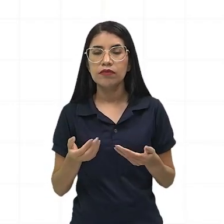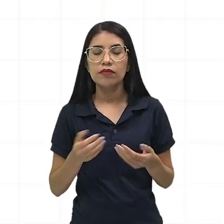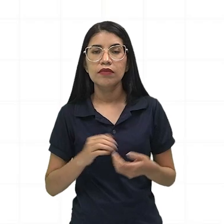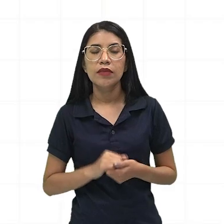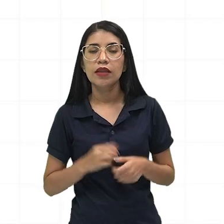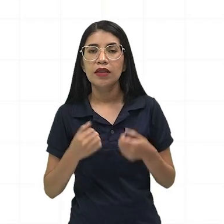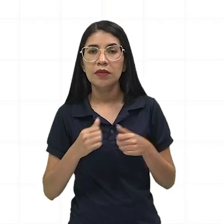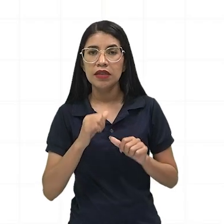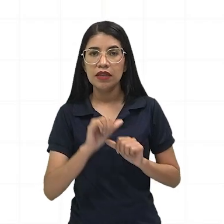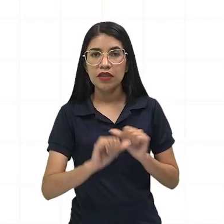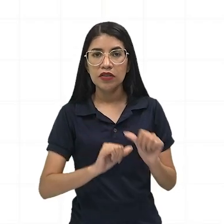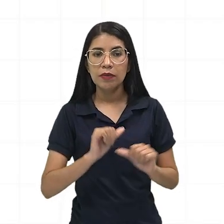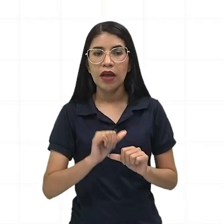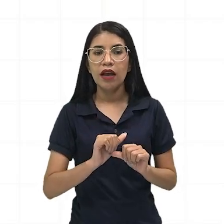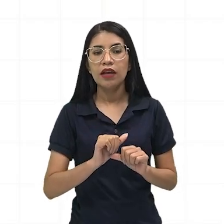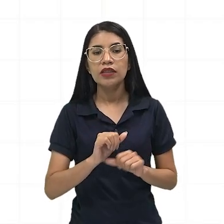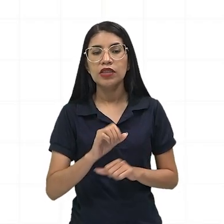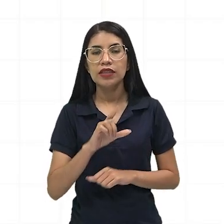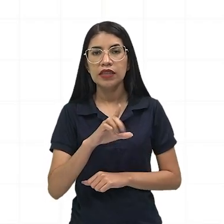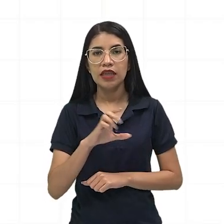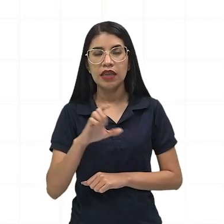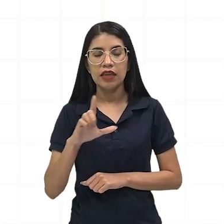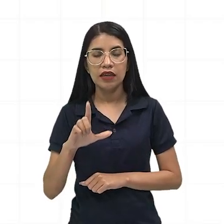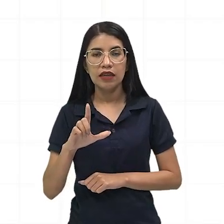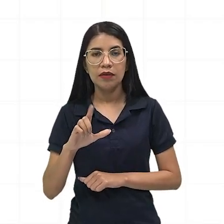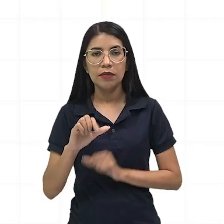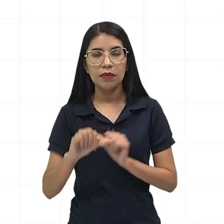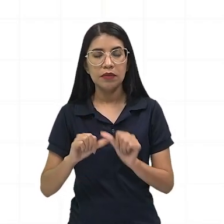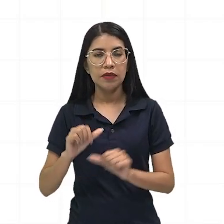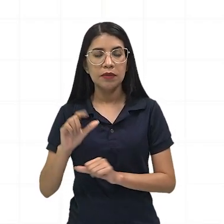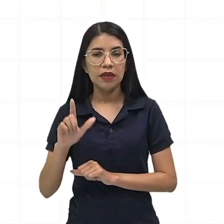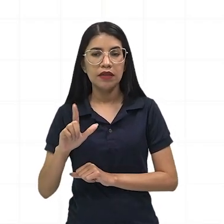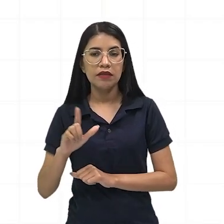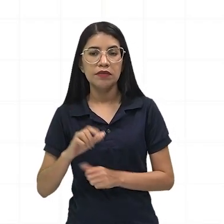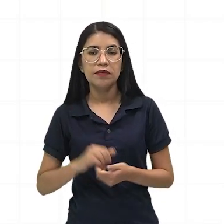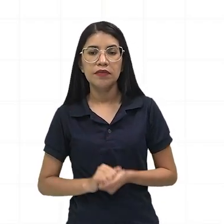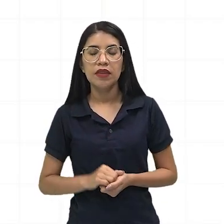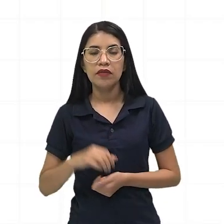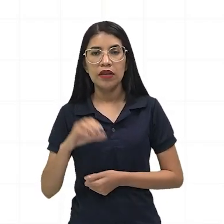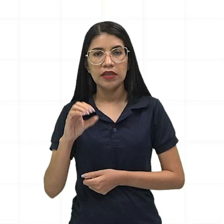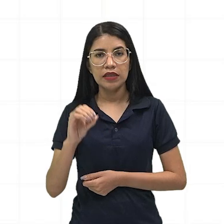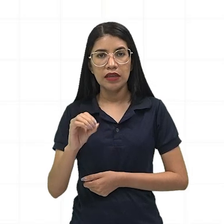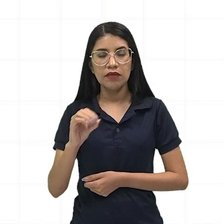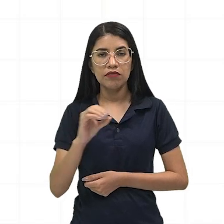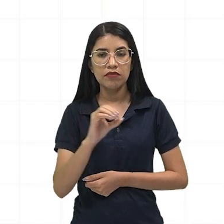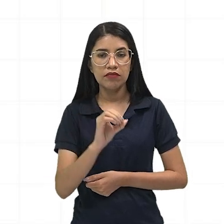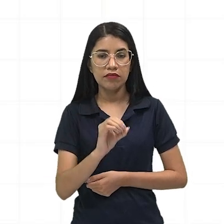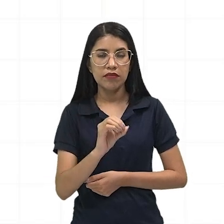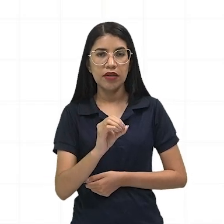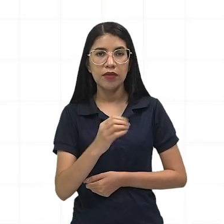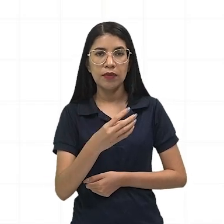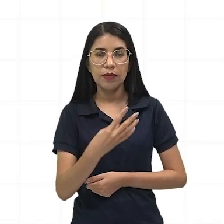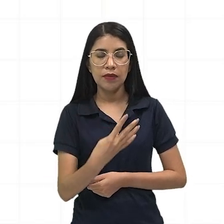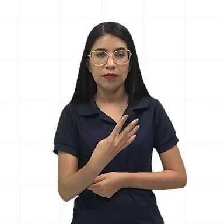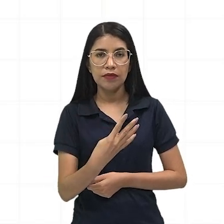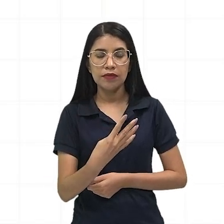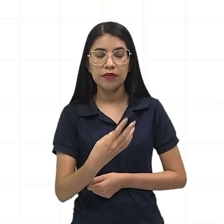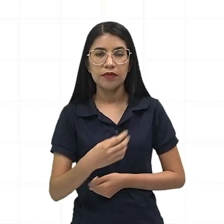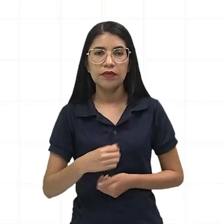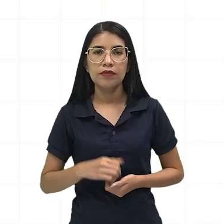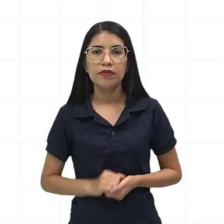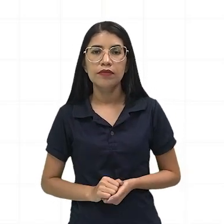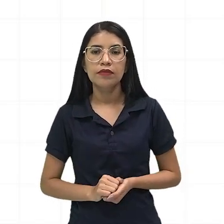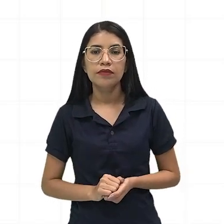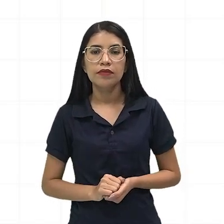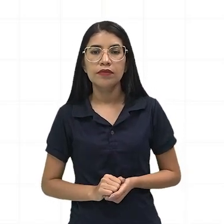quero transformar ele em litros. Então vai começar no 0 aqui, 0 aqui, 0 aqui.